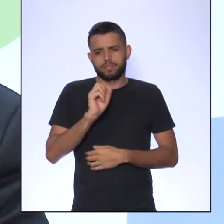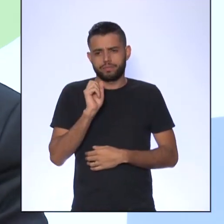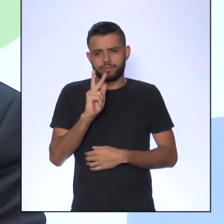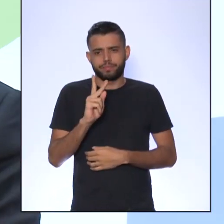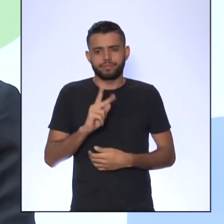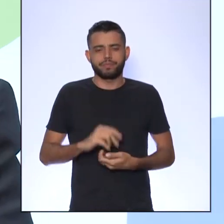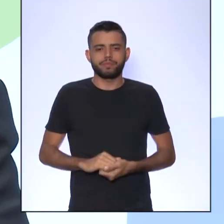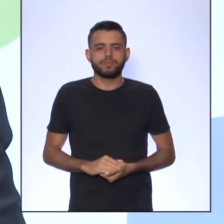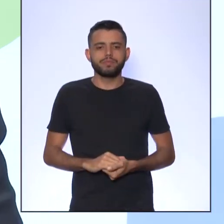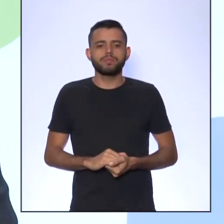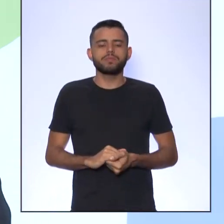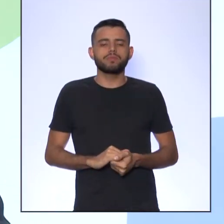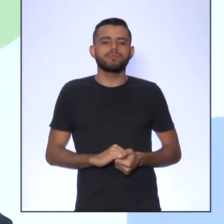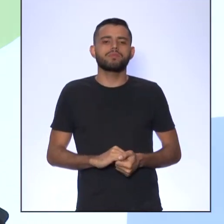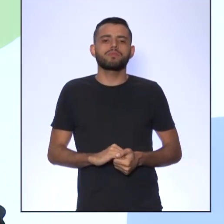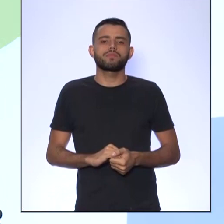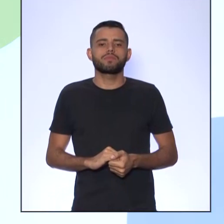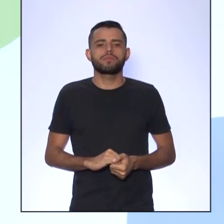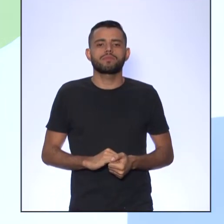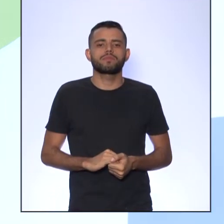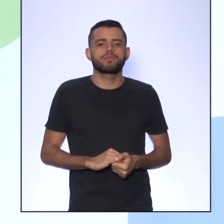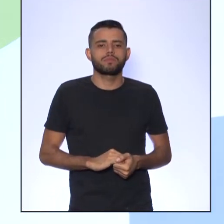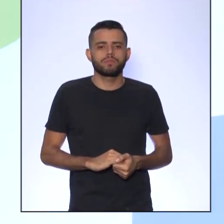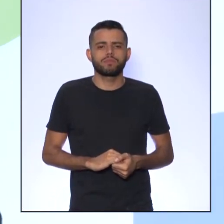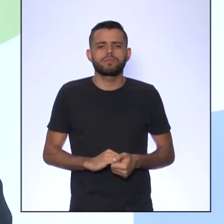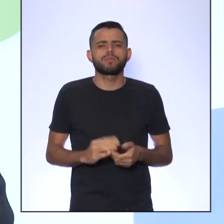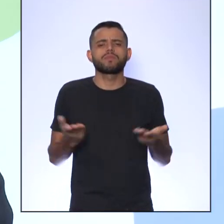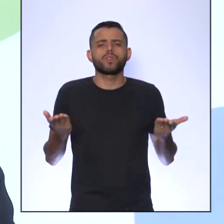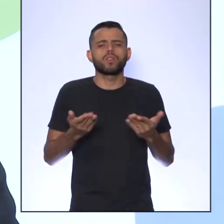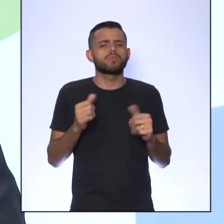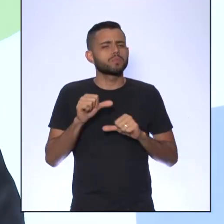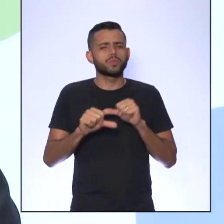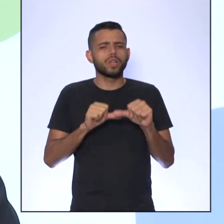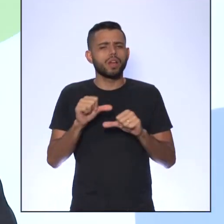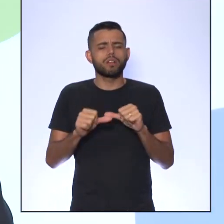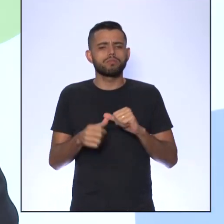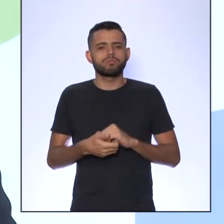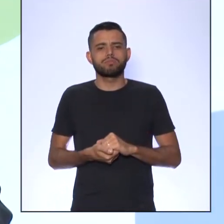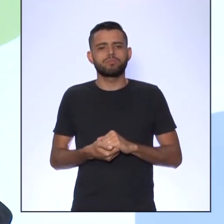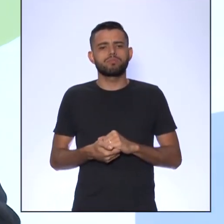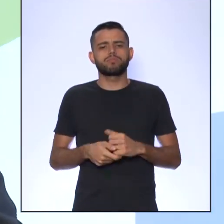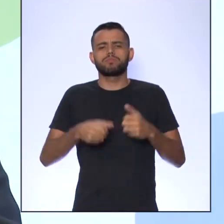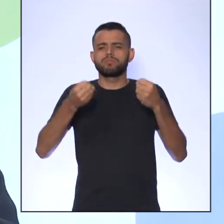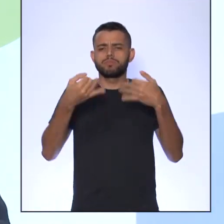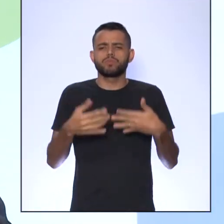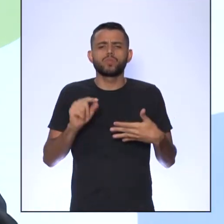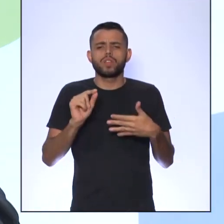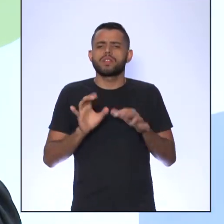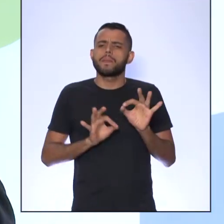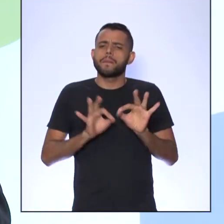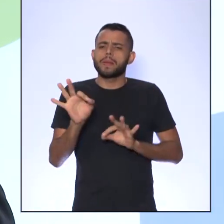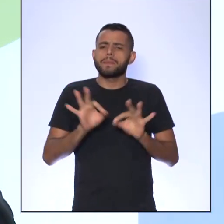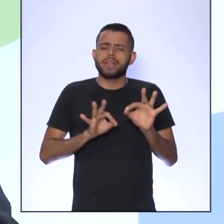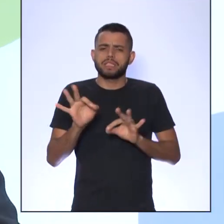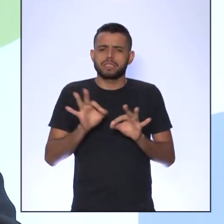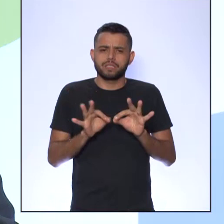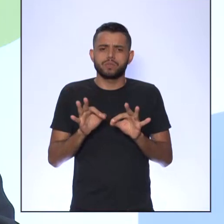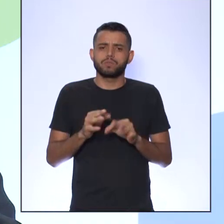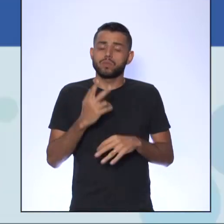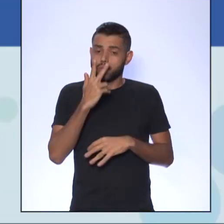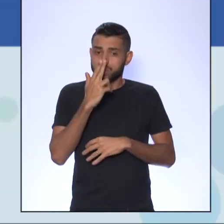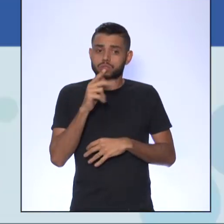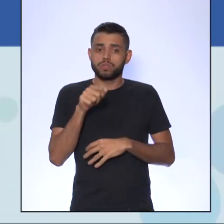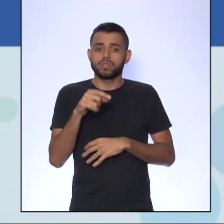agora eu queria mudar aqui um pouquinho e falar um pouquinho, né, dessa preparação, né? Eu acho que é